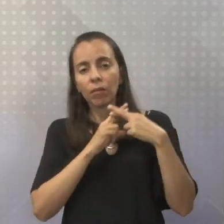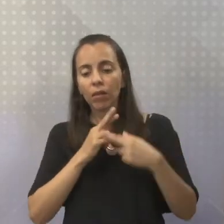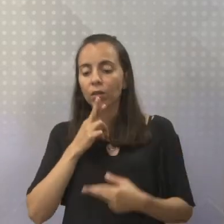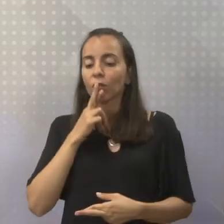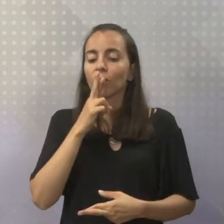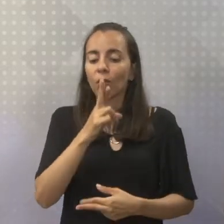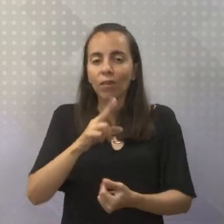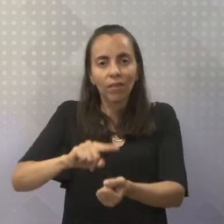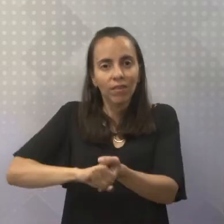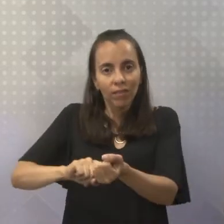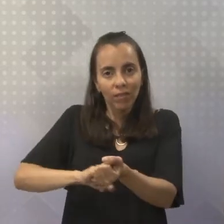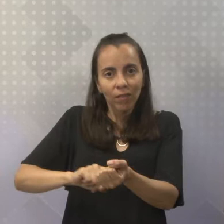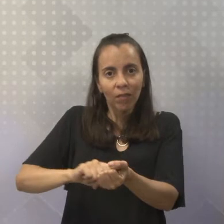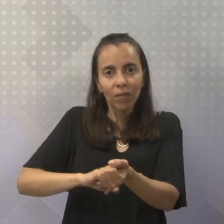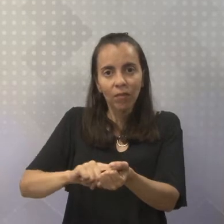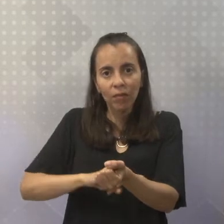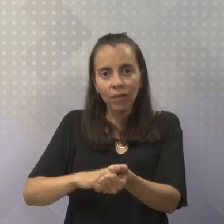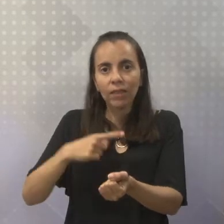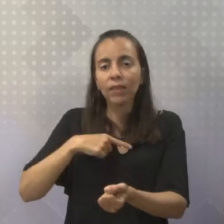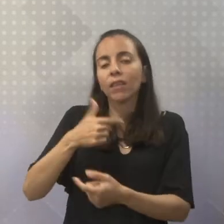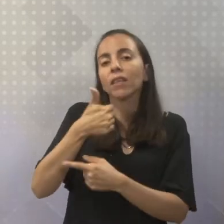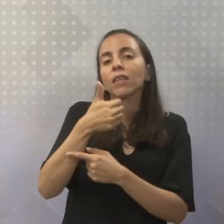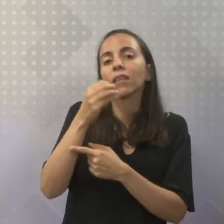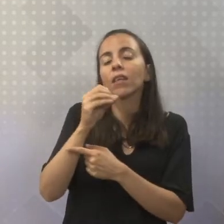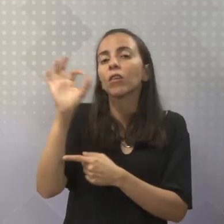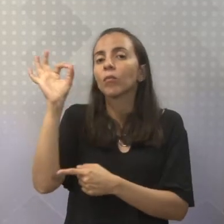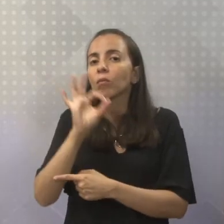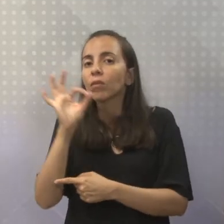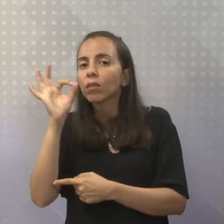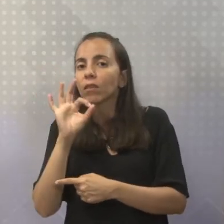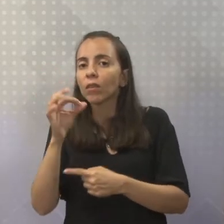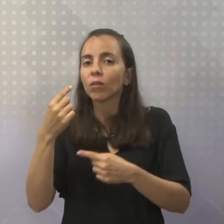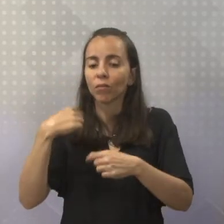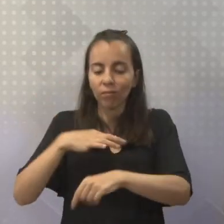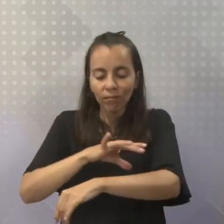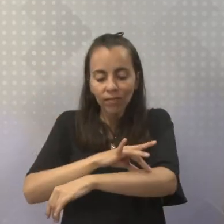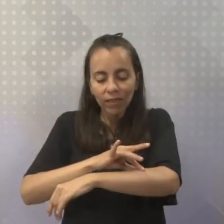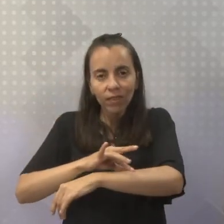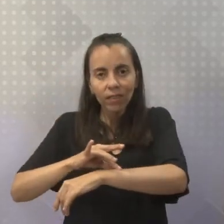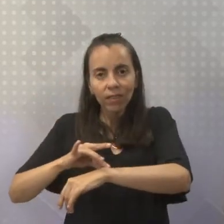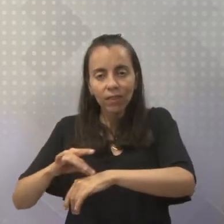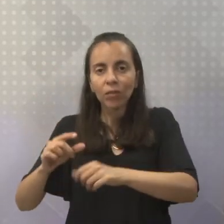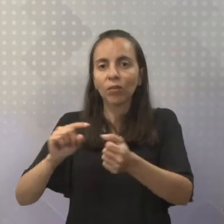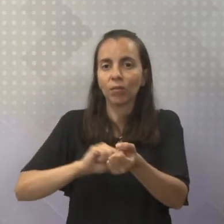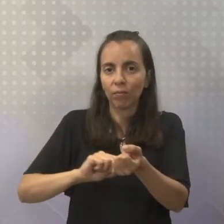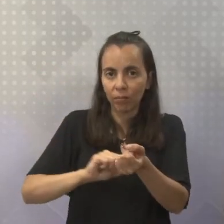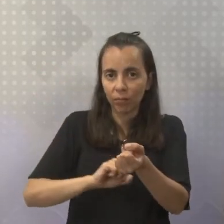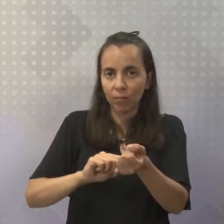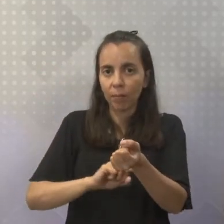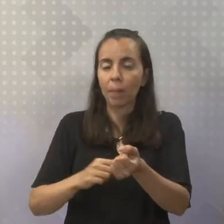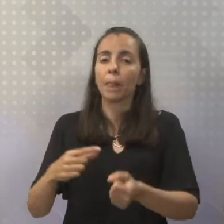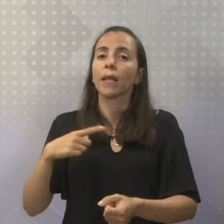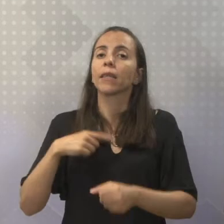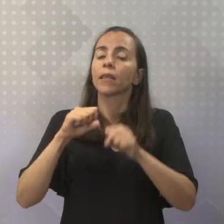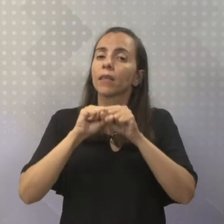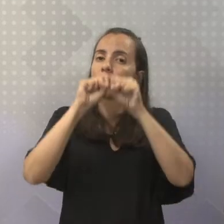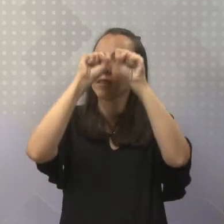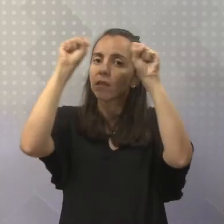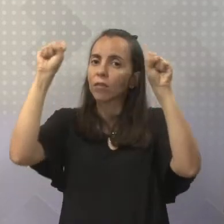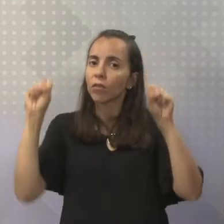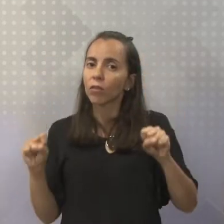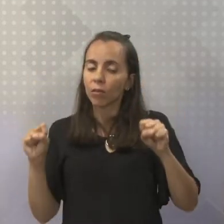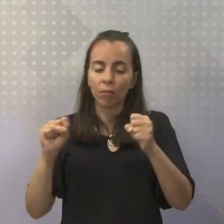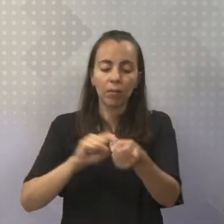constituem 10% do tecido nervoso. Nós temos aí o sistema nervoso, que é dividido em